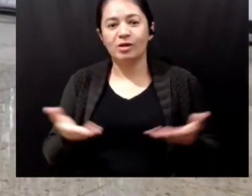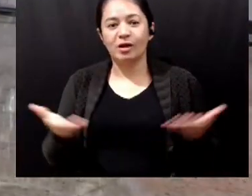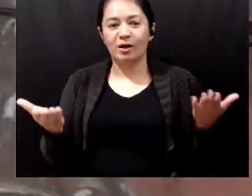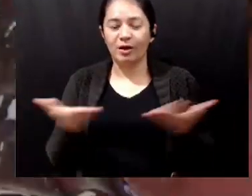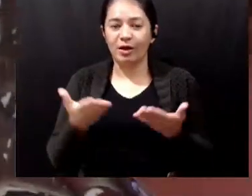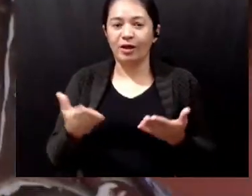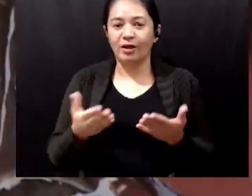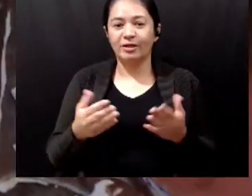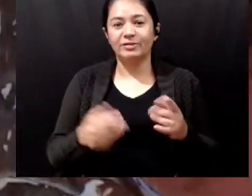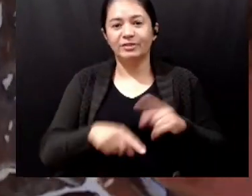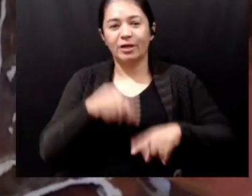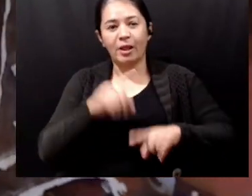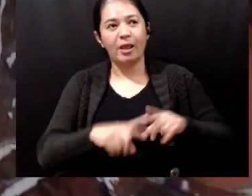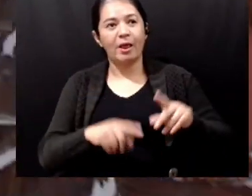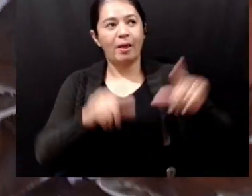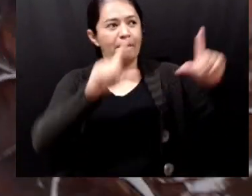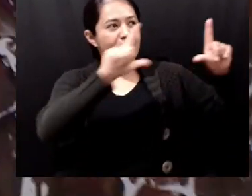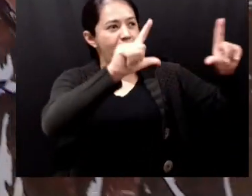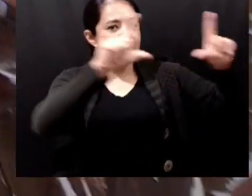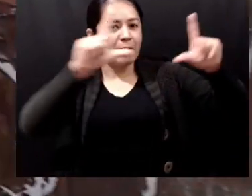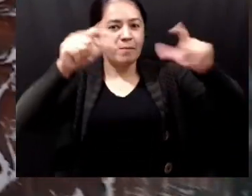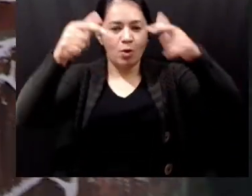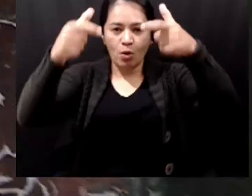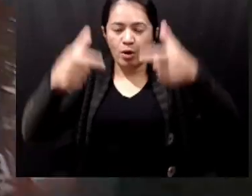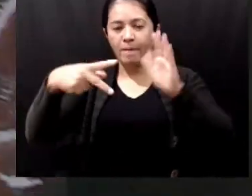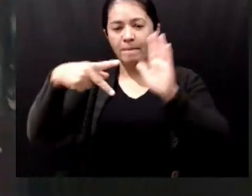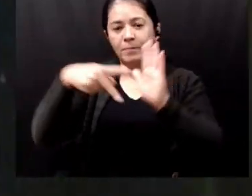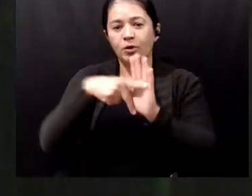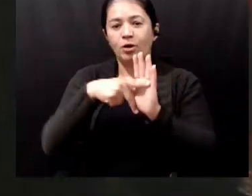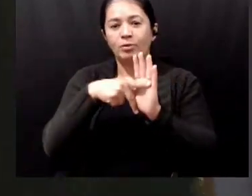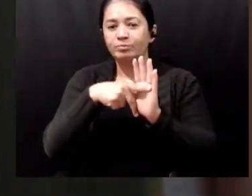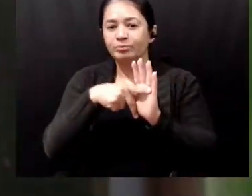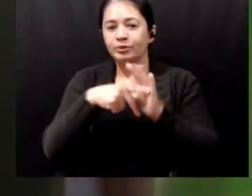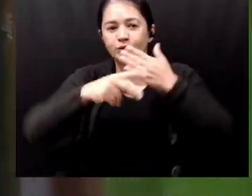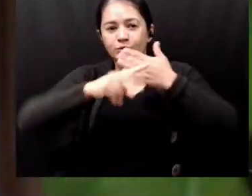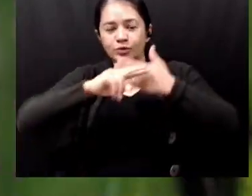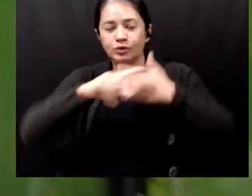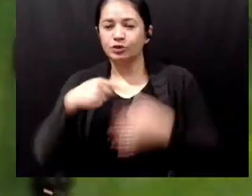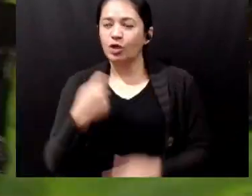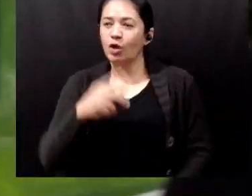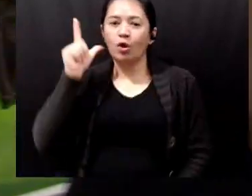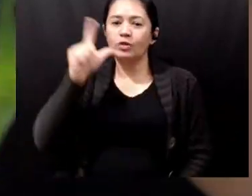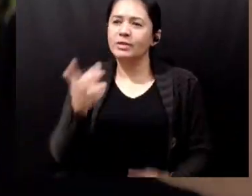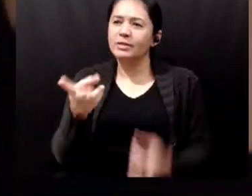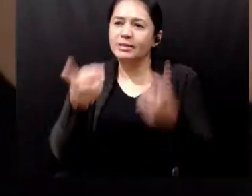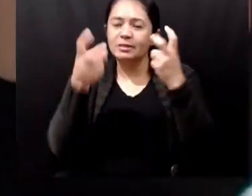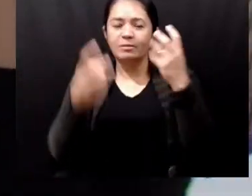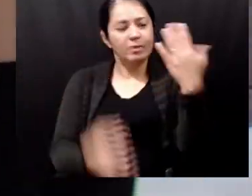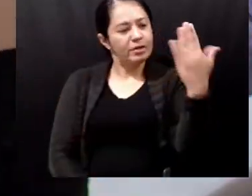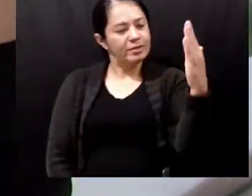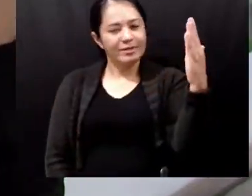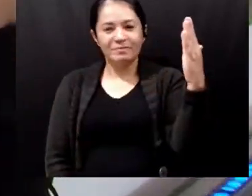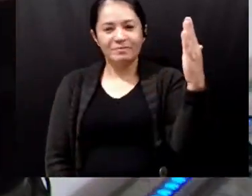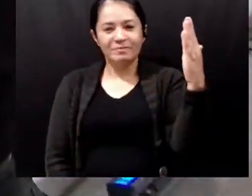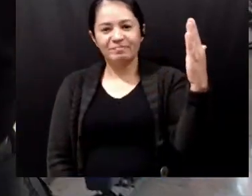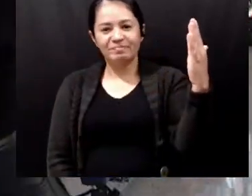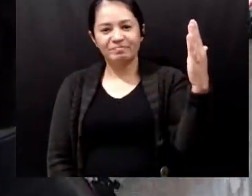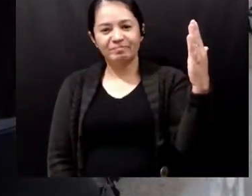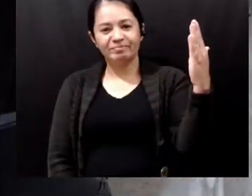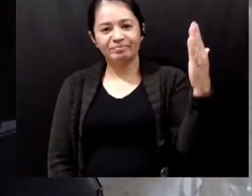parede, que tem esse lugar do reflexo, que a gente consegue se ver nas obras. Então acho que esse lugar da identificação, esse